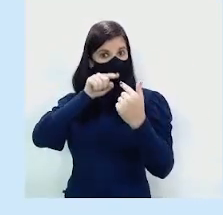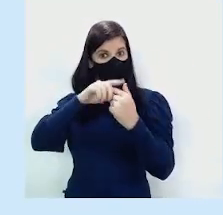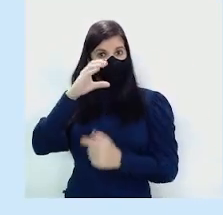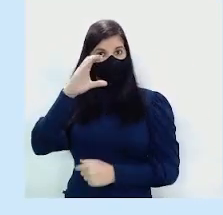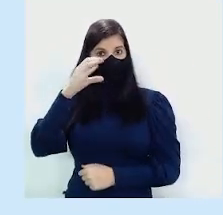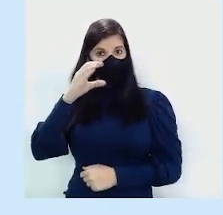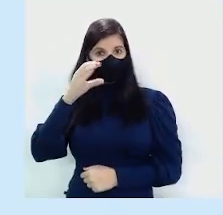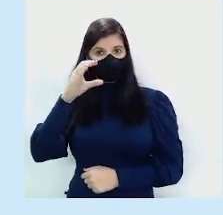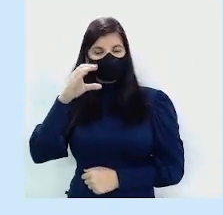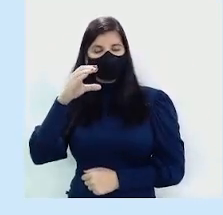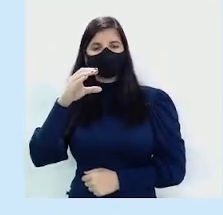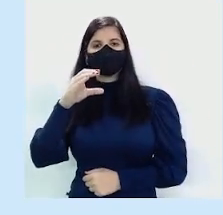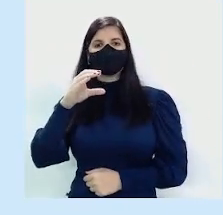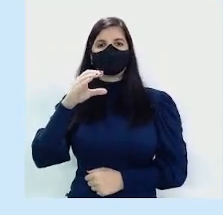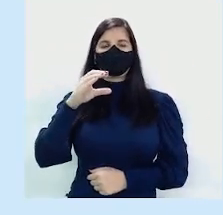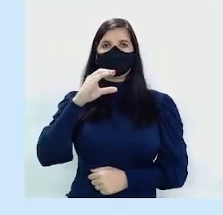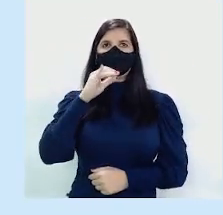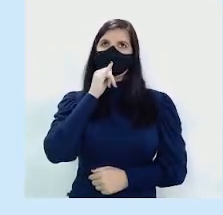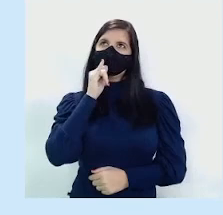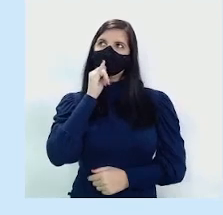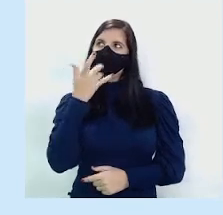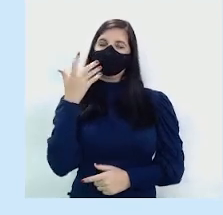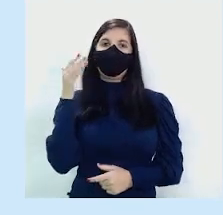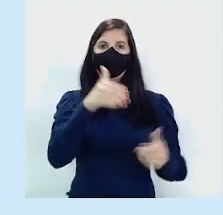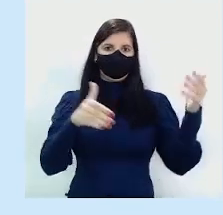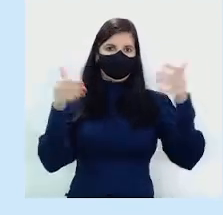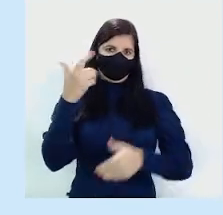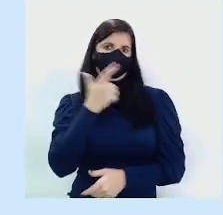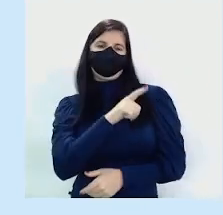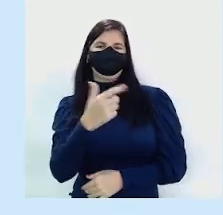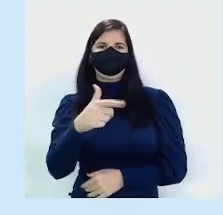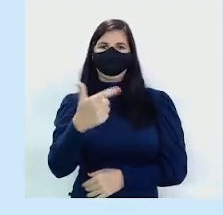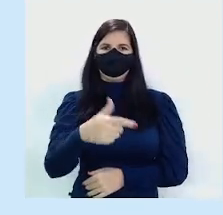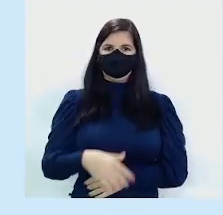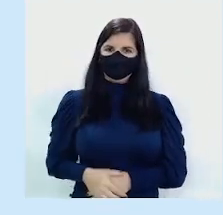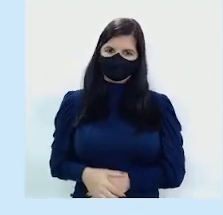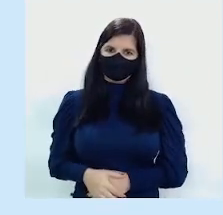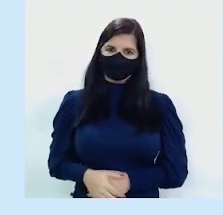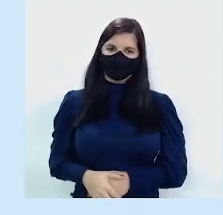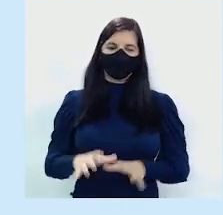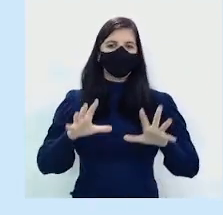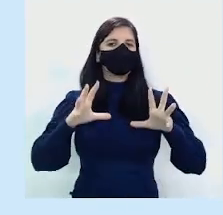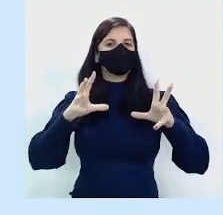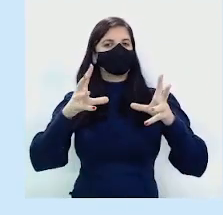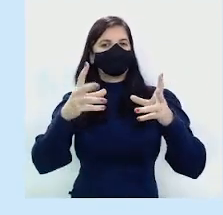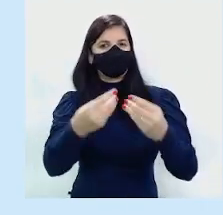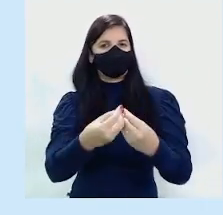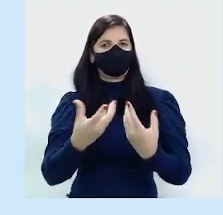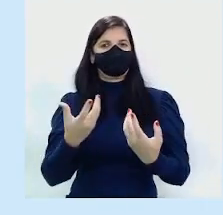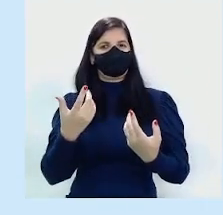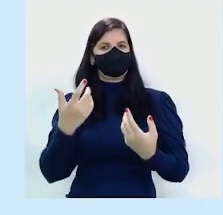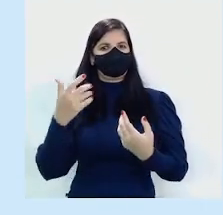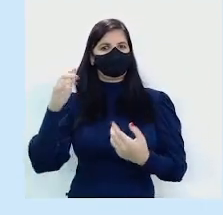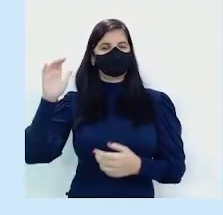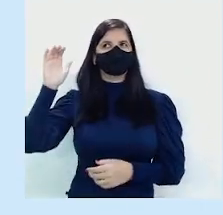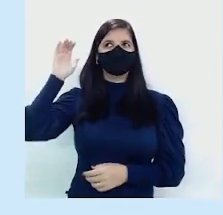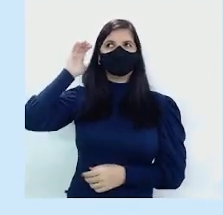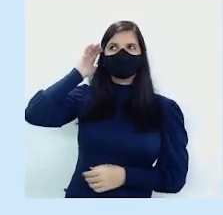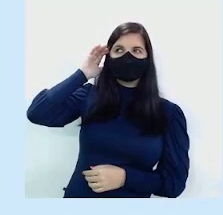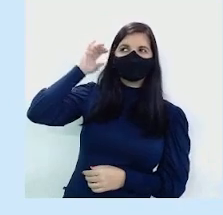ciência é, digamos que, acessível para a gente. Ou seja, nem tudo que a gente pode escutar